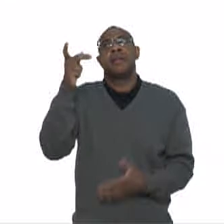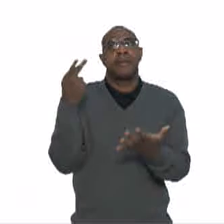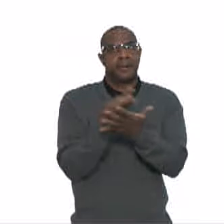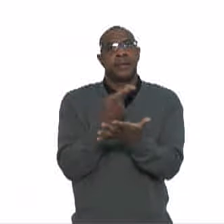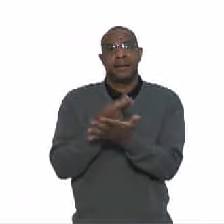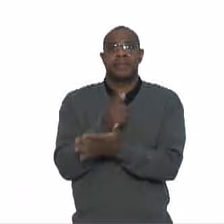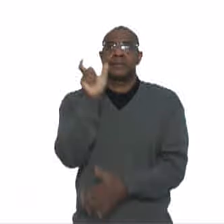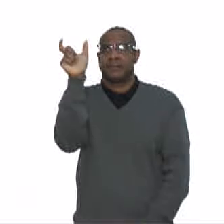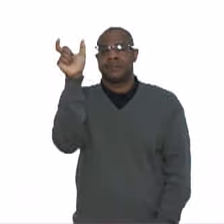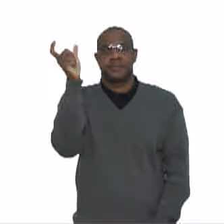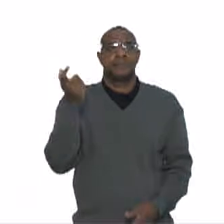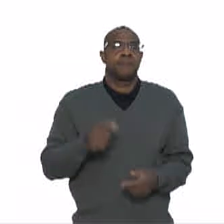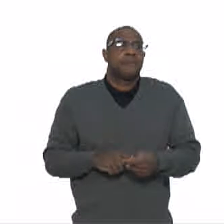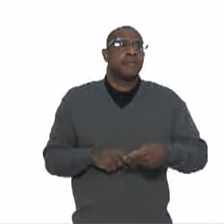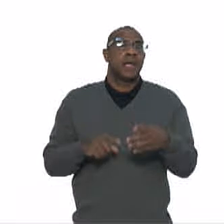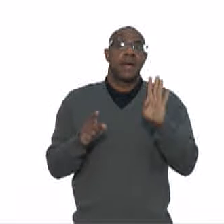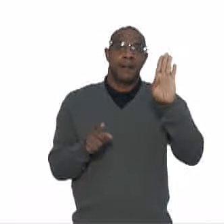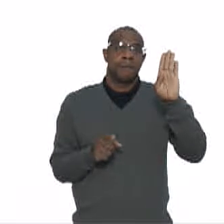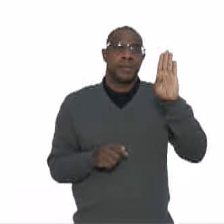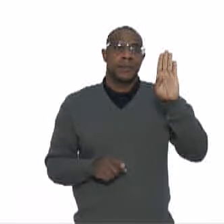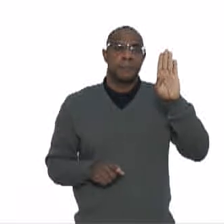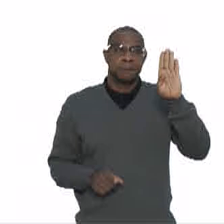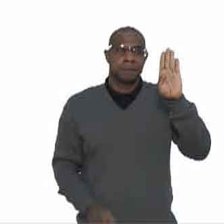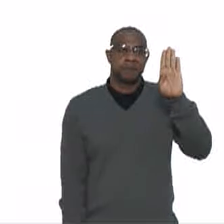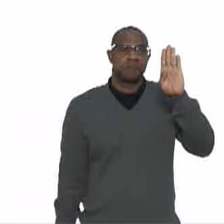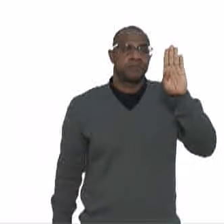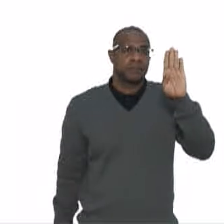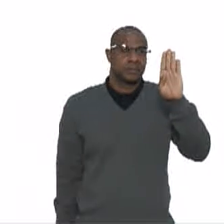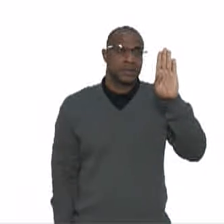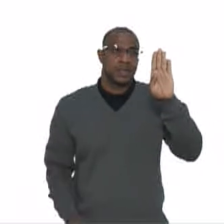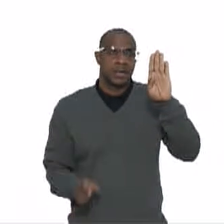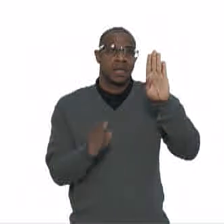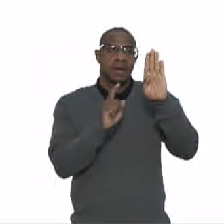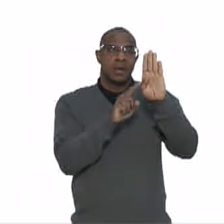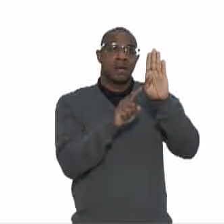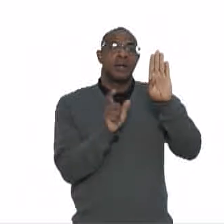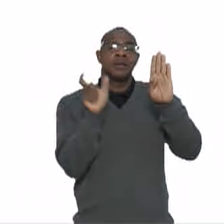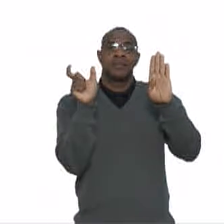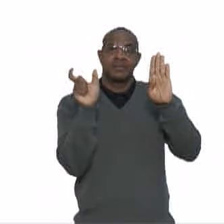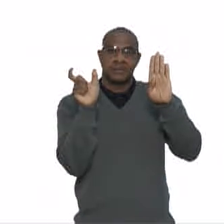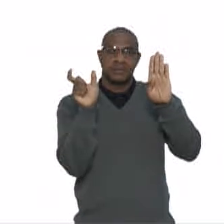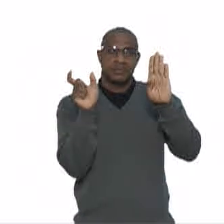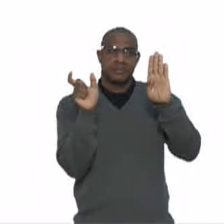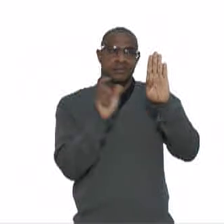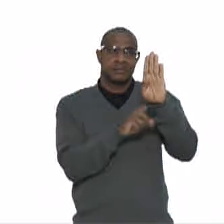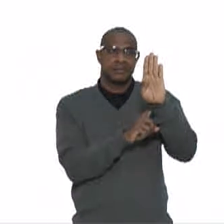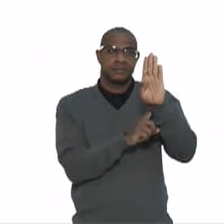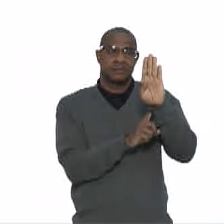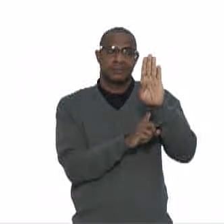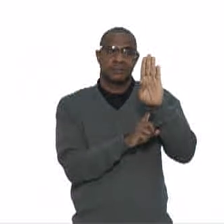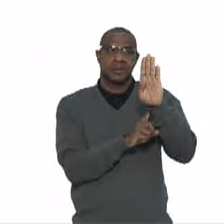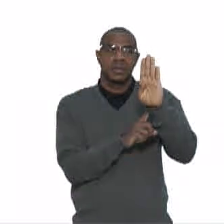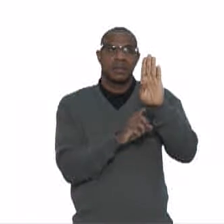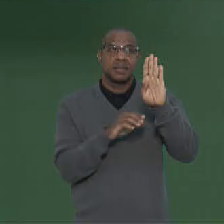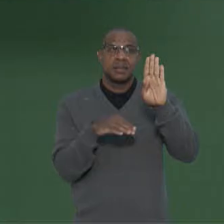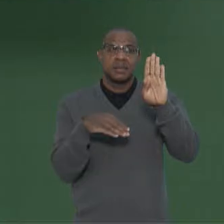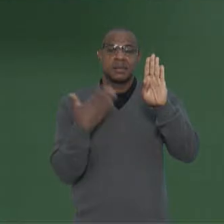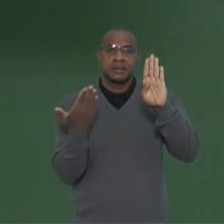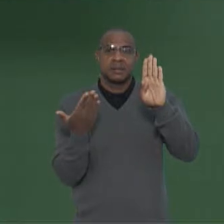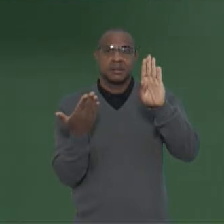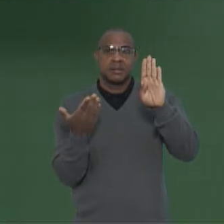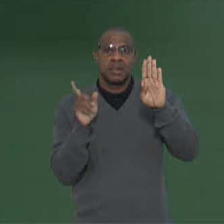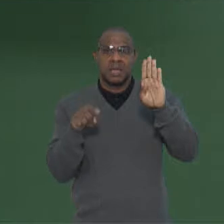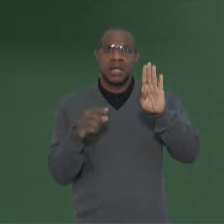El deporte atua para potencializar o espírito de individualidade. Será